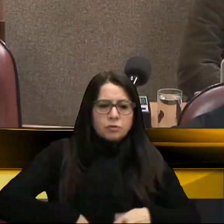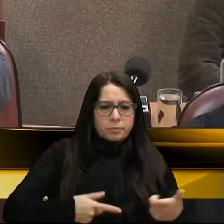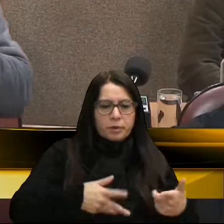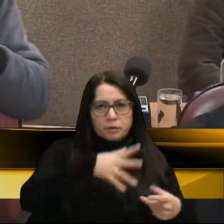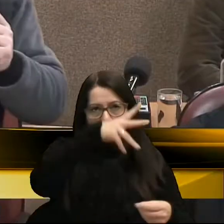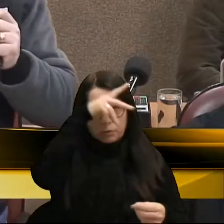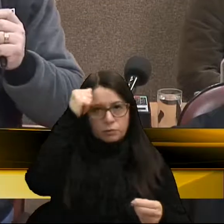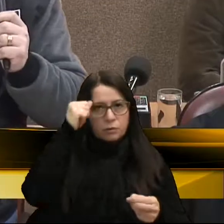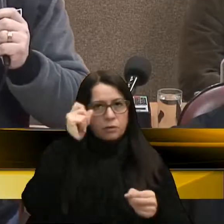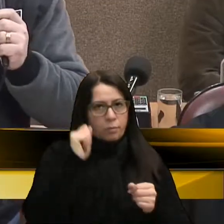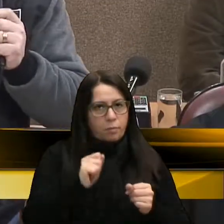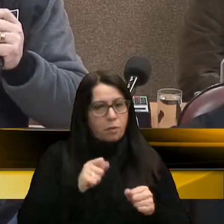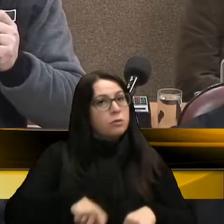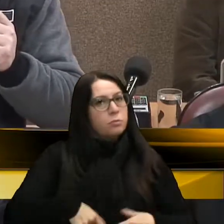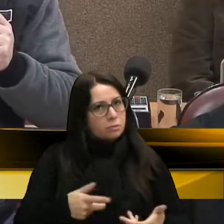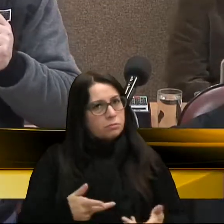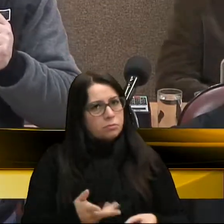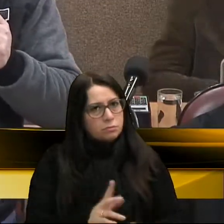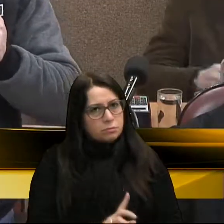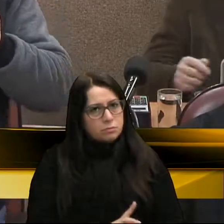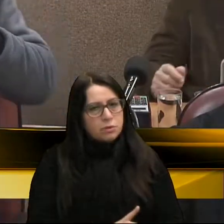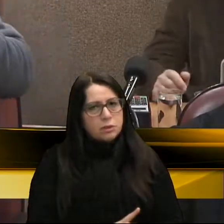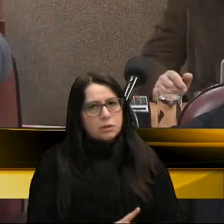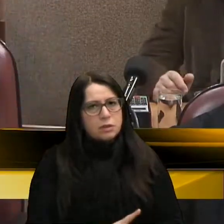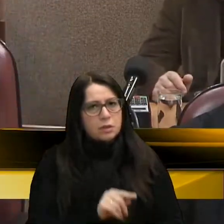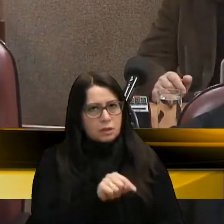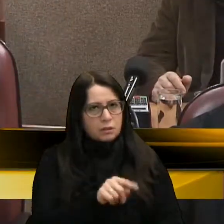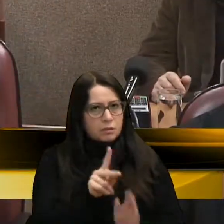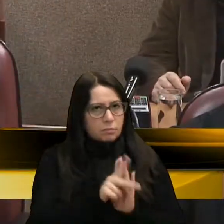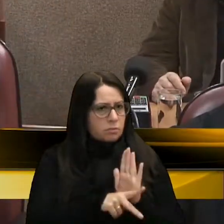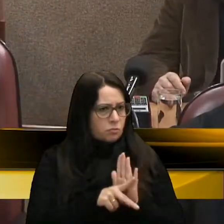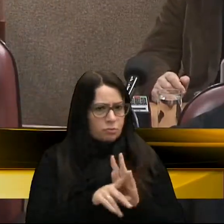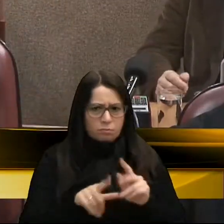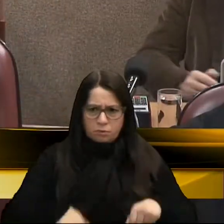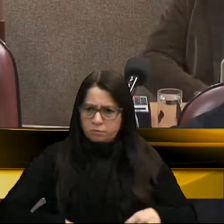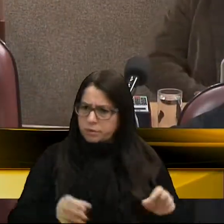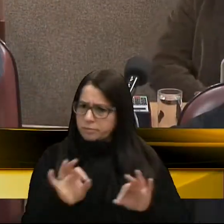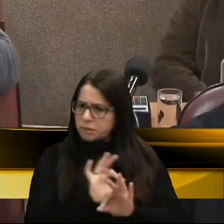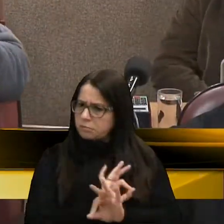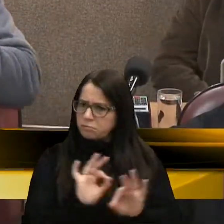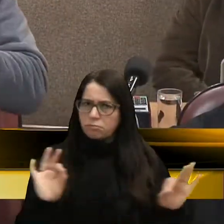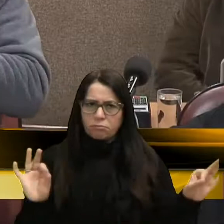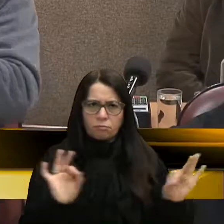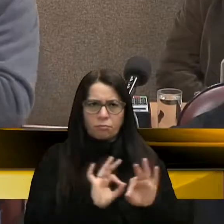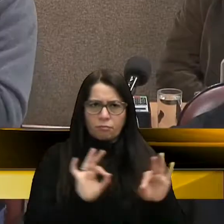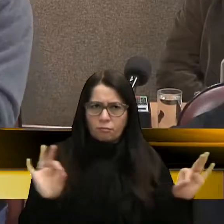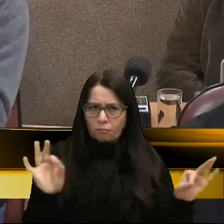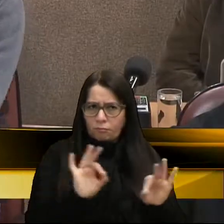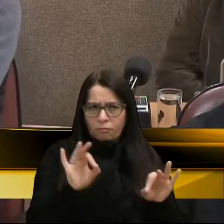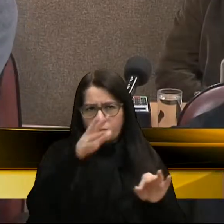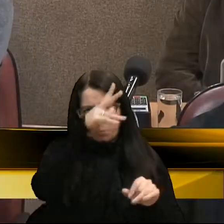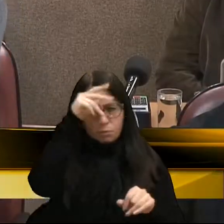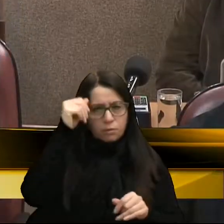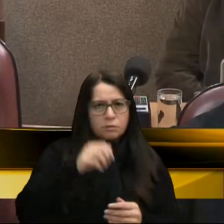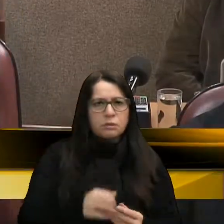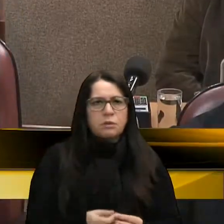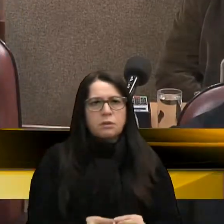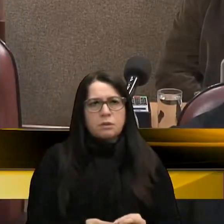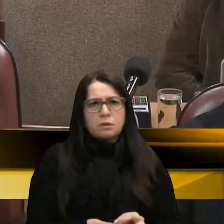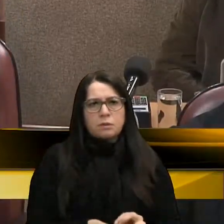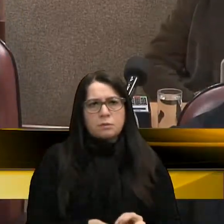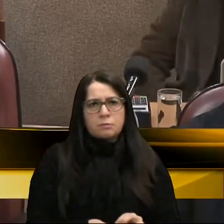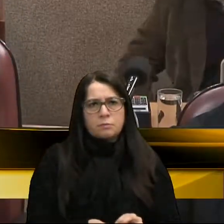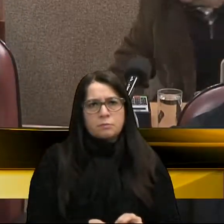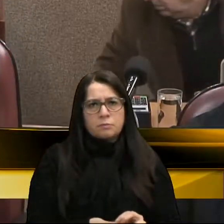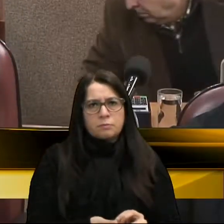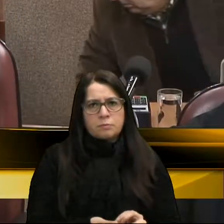executivo, não pode causar despesa para o executivo. Esse projeto aqui não causa despesa nenhuma aos cofres